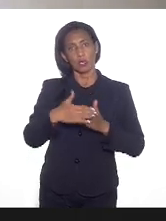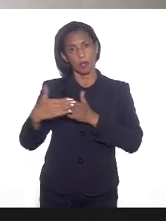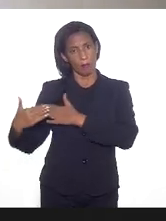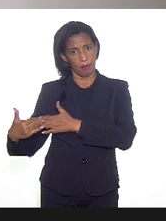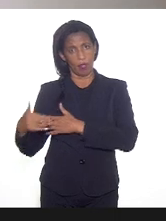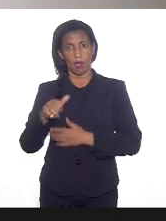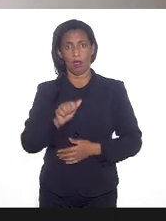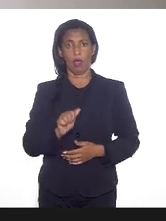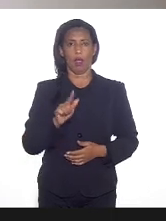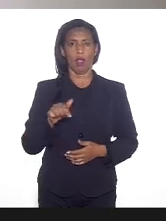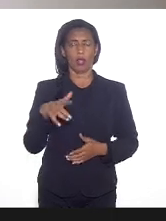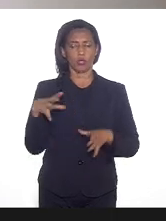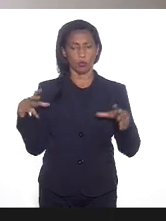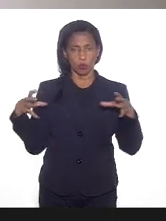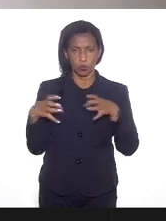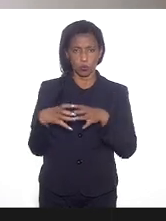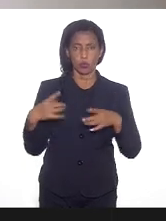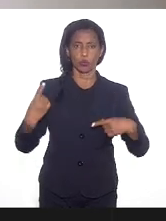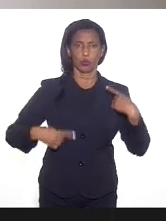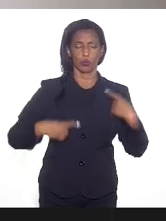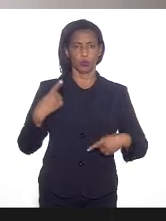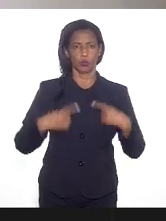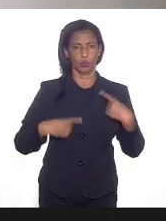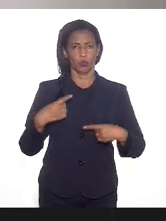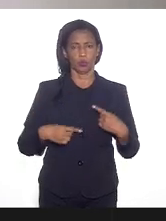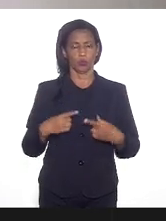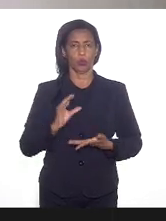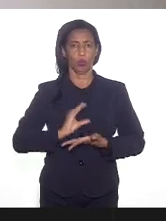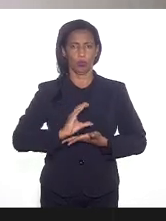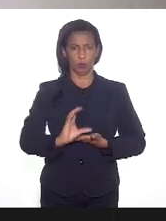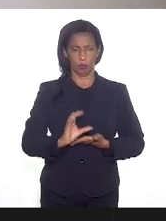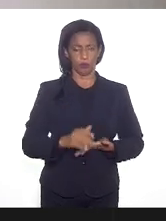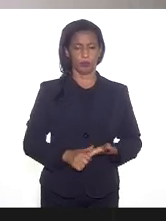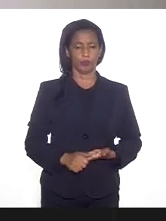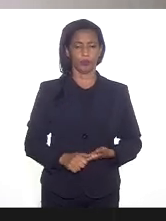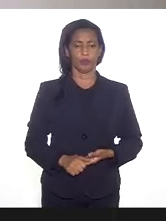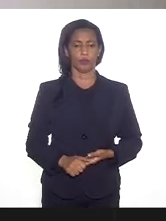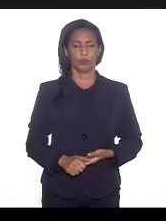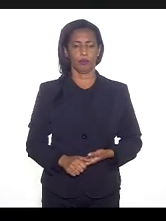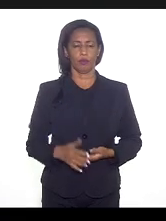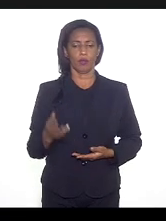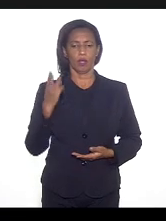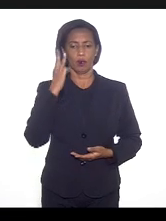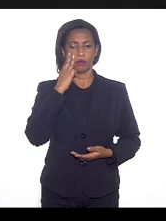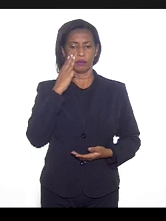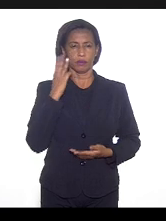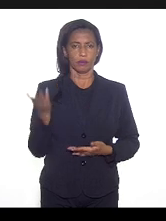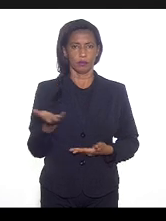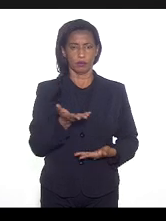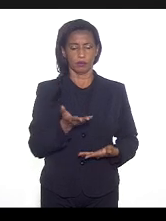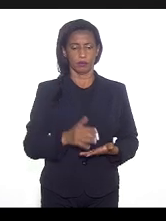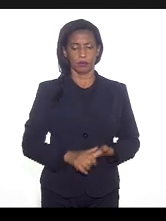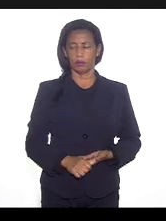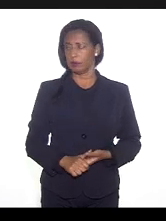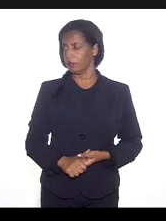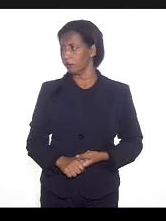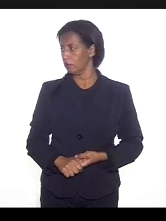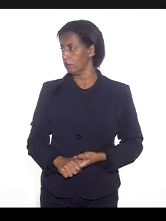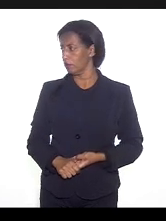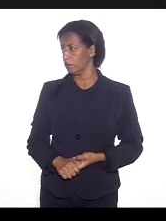para debatermos em conjunto essas contribuições. Então, deputado Waldeck Carneiro com a palavra.